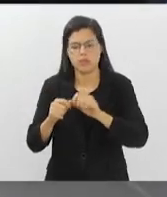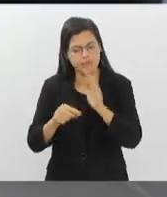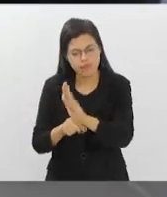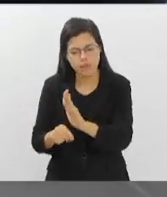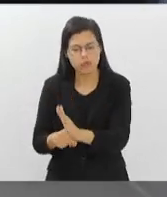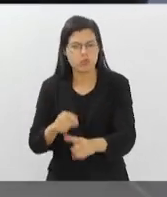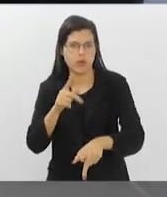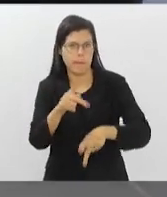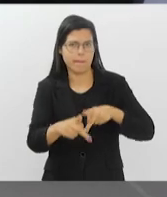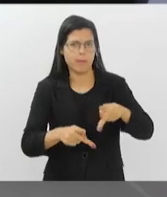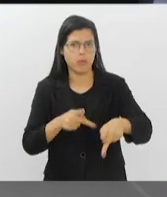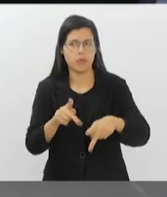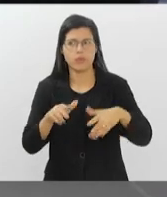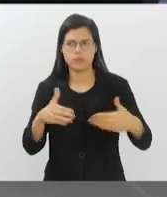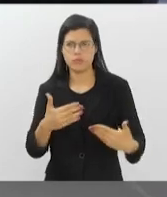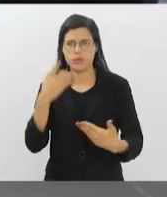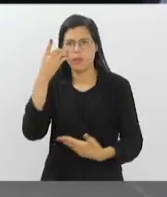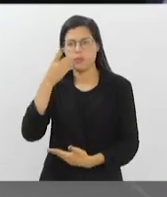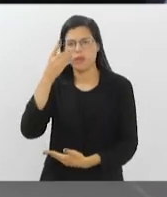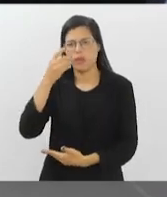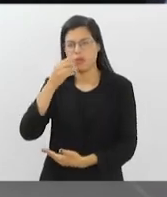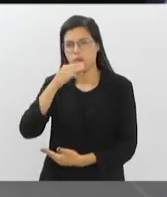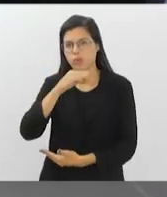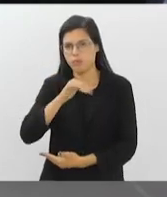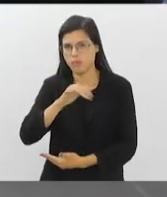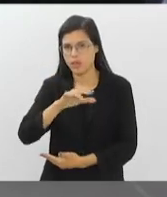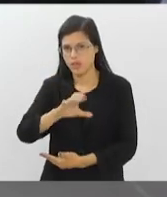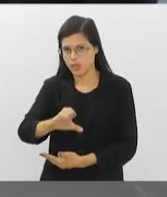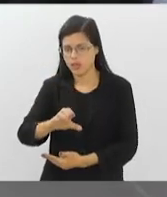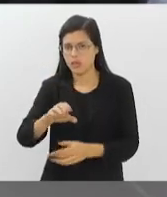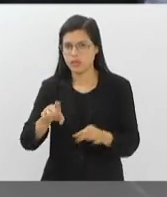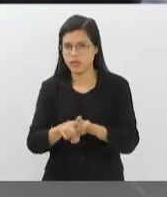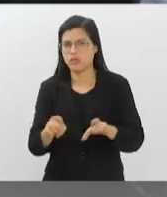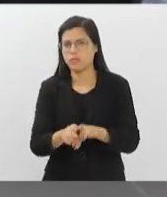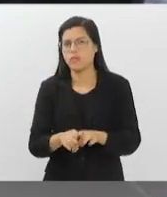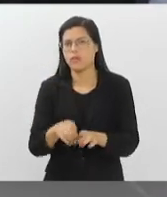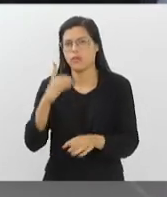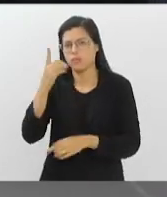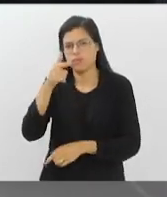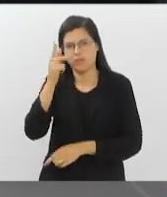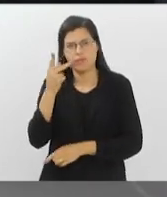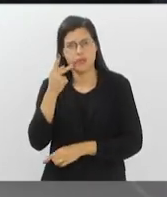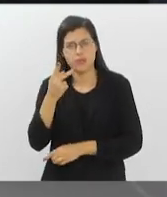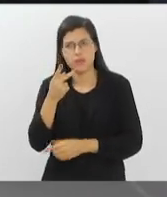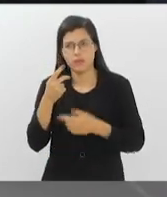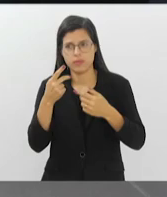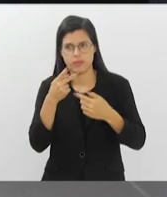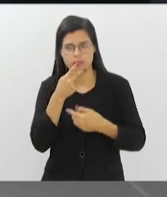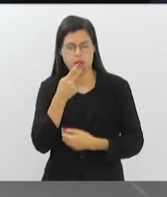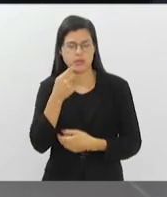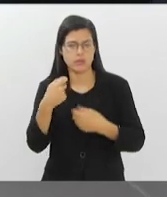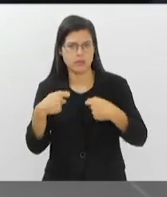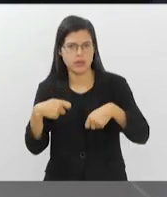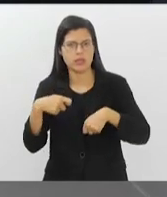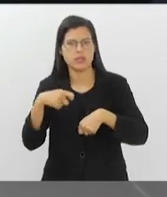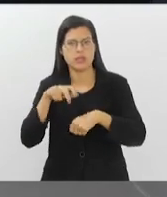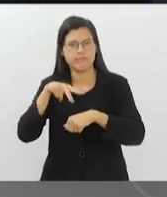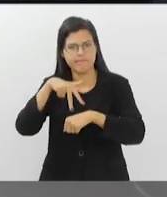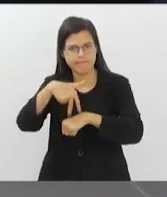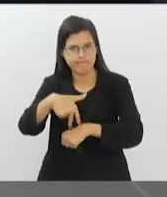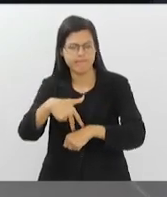população. Então, quando o deputado Mink, deputado Luiz Paulo, diz que é necessário um posicionamento da Assembleia até